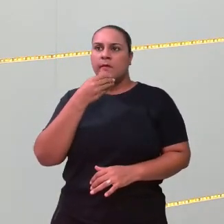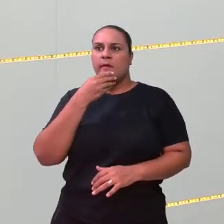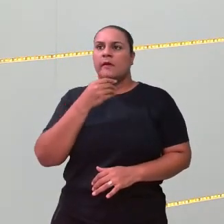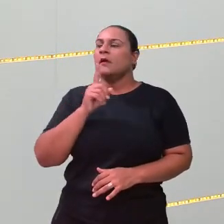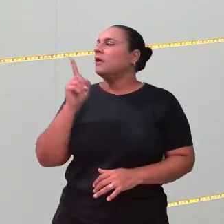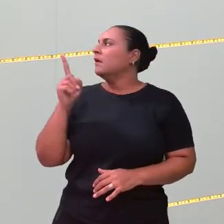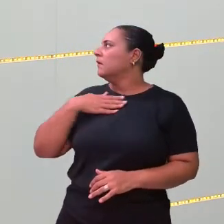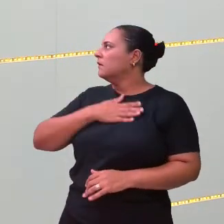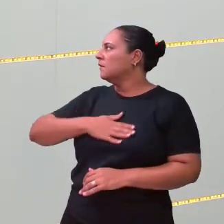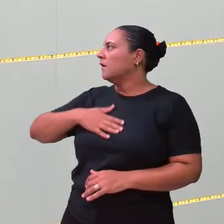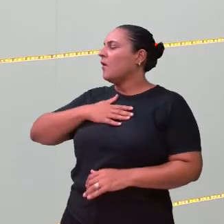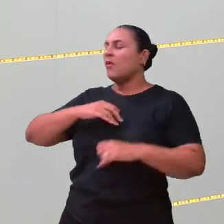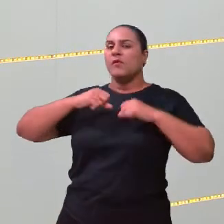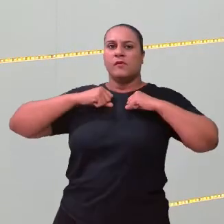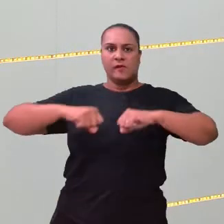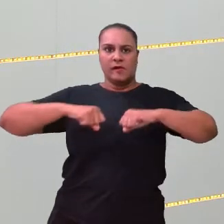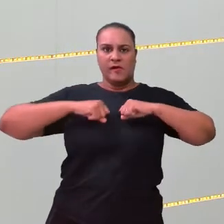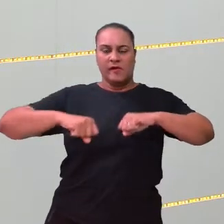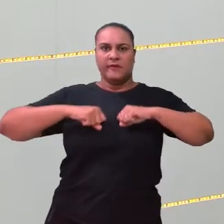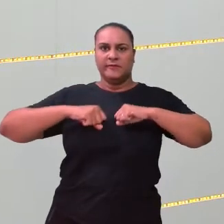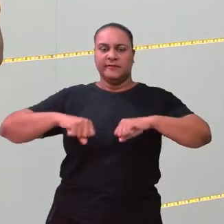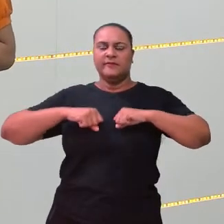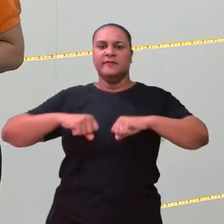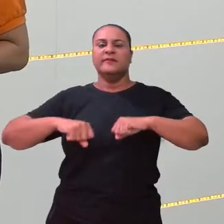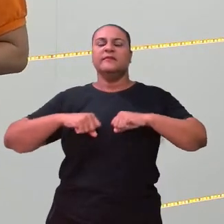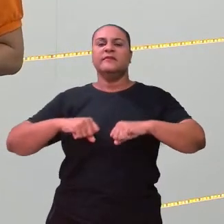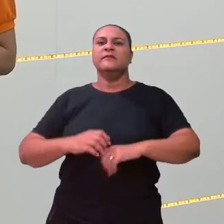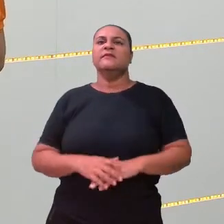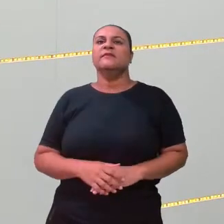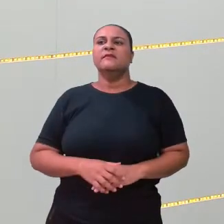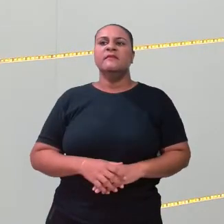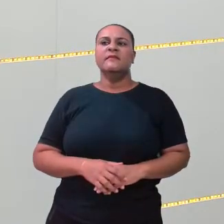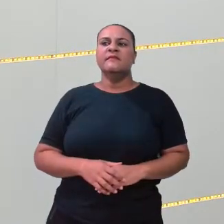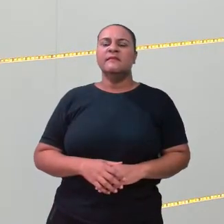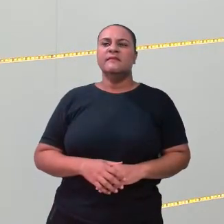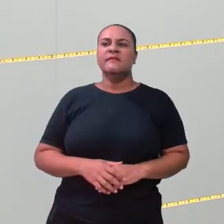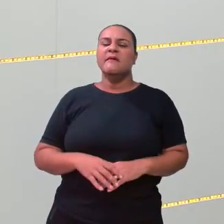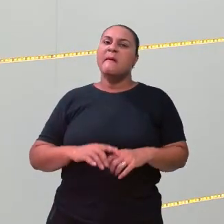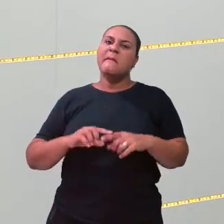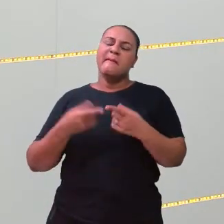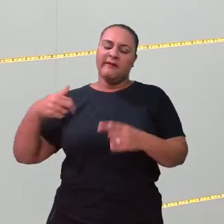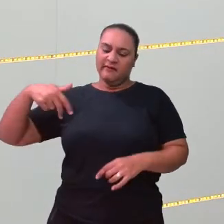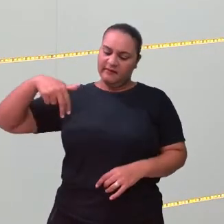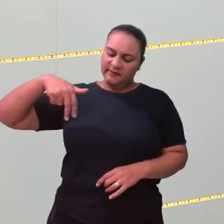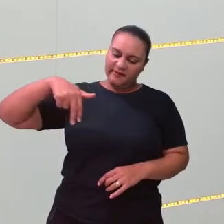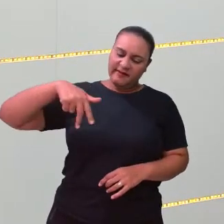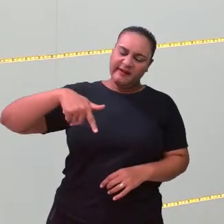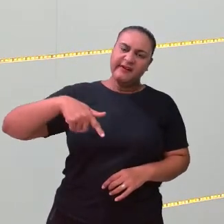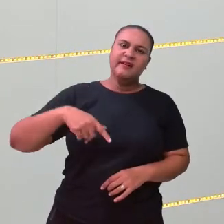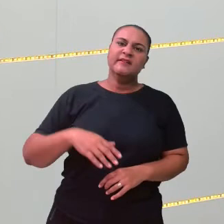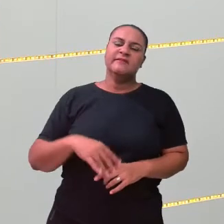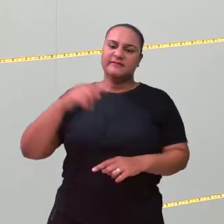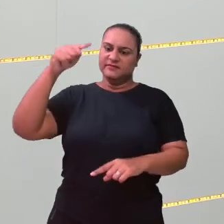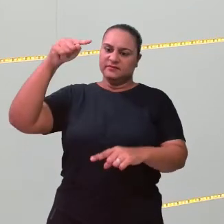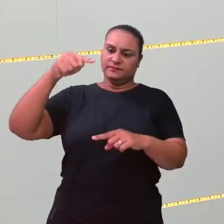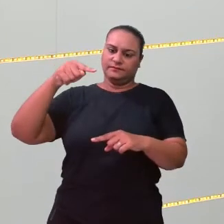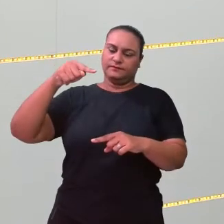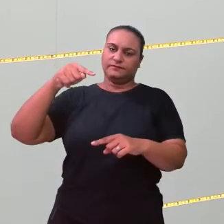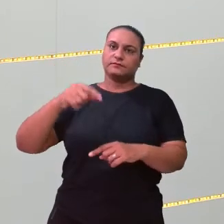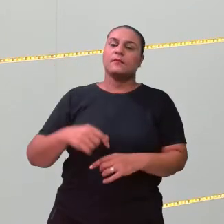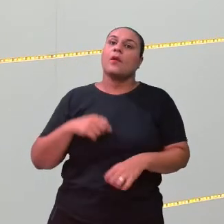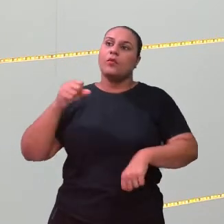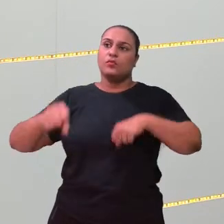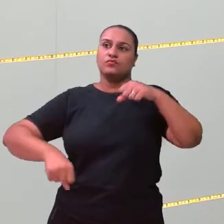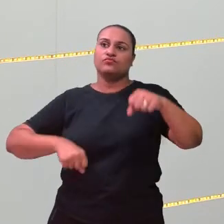eles gostam muito, ó, de correr. Já o da caminhada, ele está menor e o do ciclismo